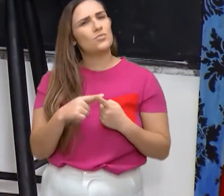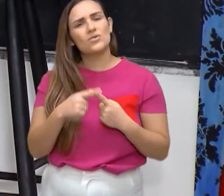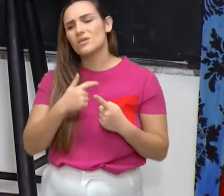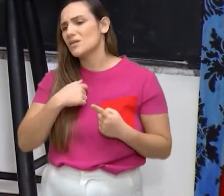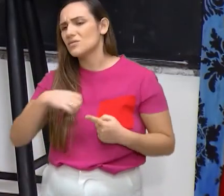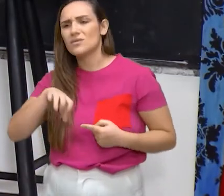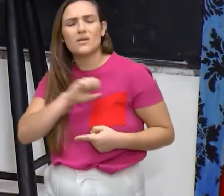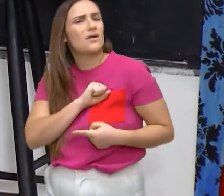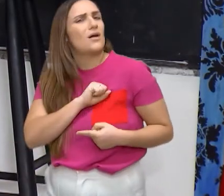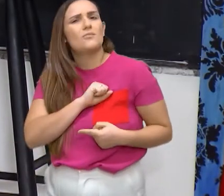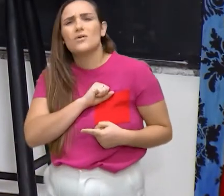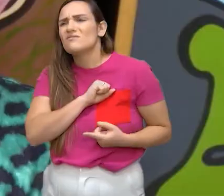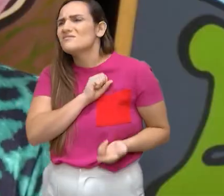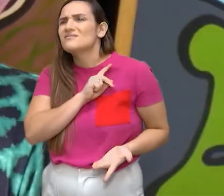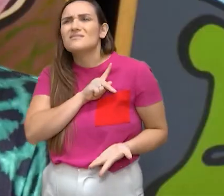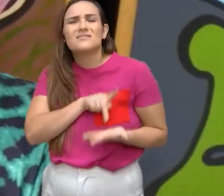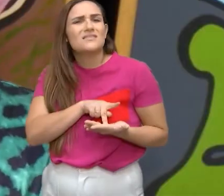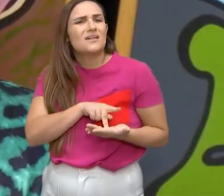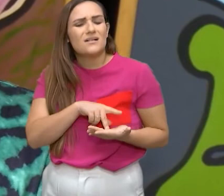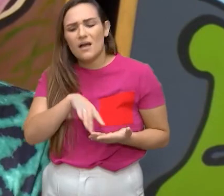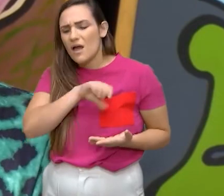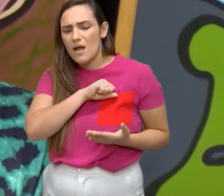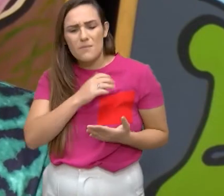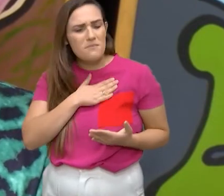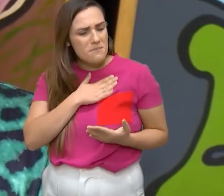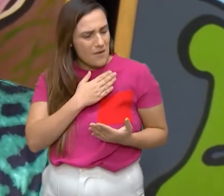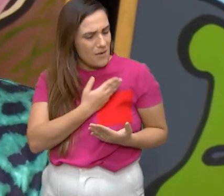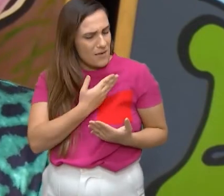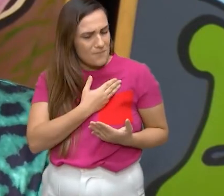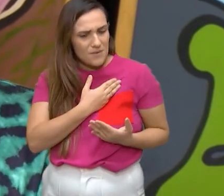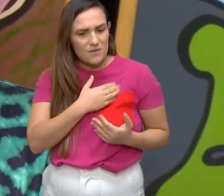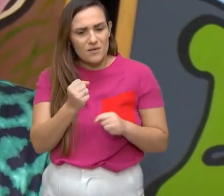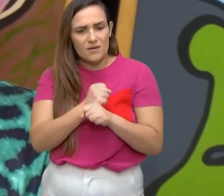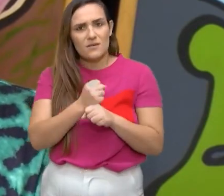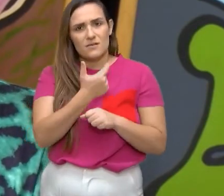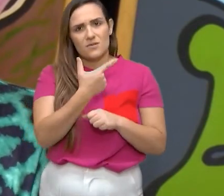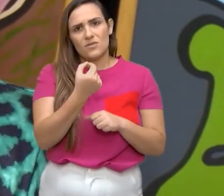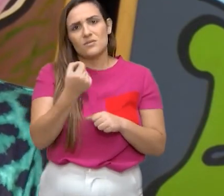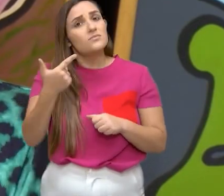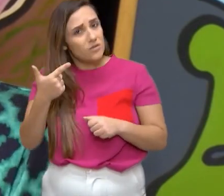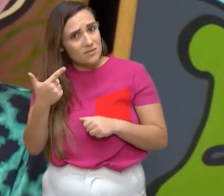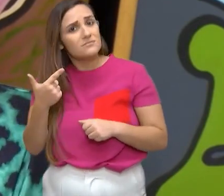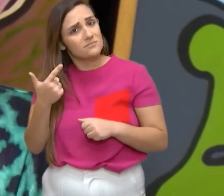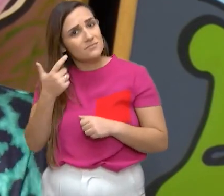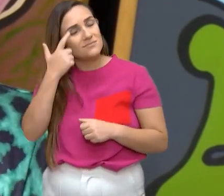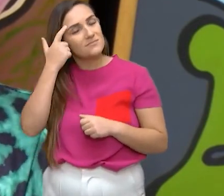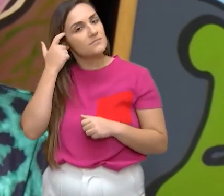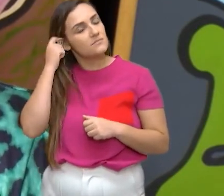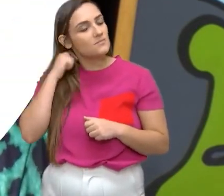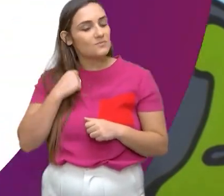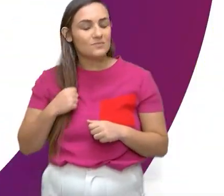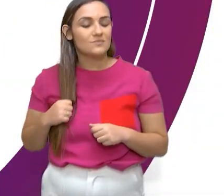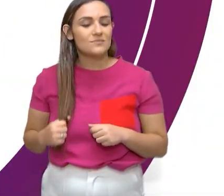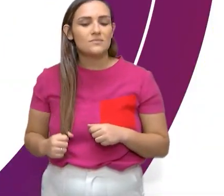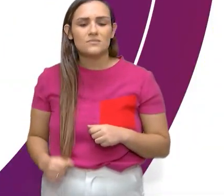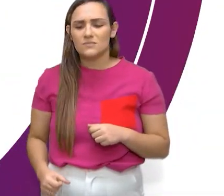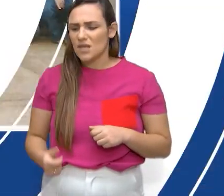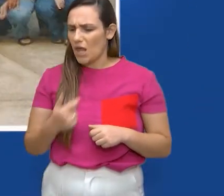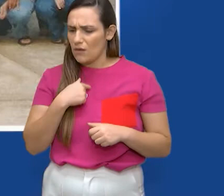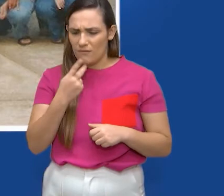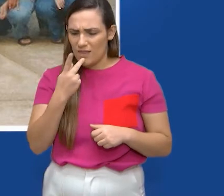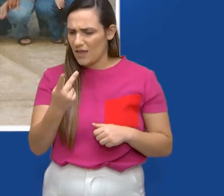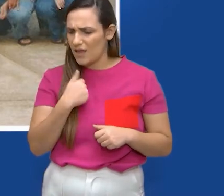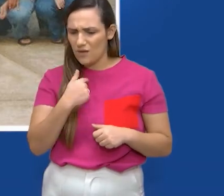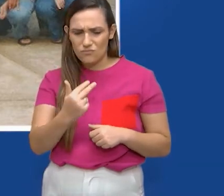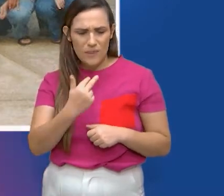foi algo tão gratificante. Eu amava tanto, amo ainda, né? A turma que eu me formei, que eu sou formanda 2002 da Federal,